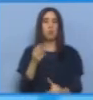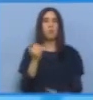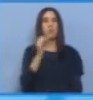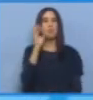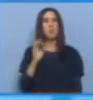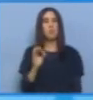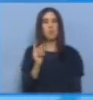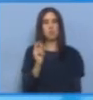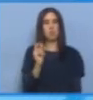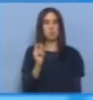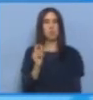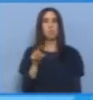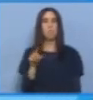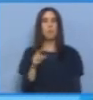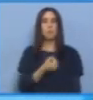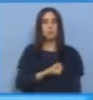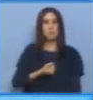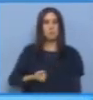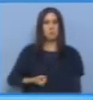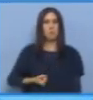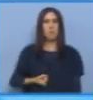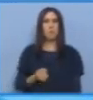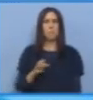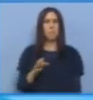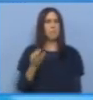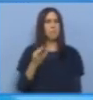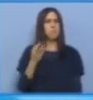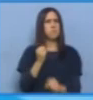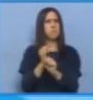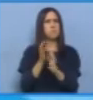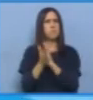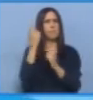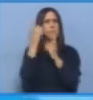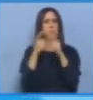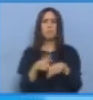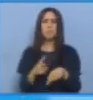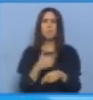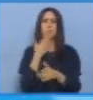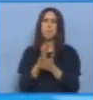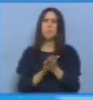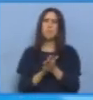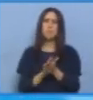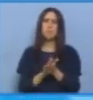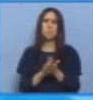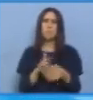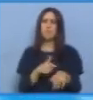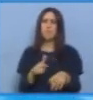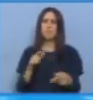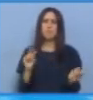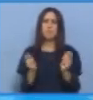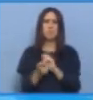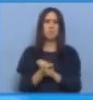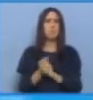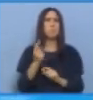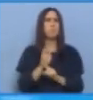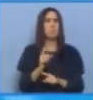são desempregados, não quer dizer que não estejam a pensar em ter um emprego, mas aproveitam este momento em que passam uma fase de mudança. E por